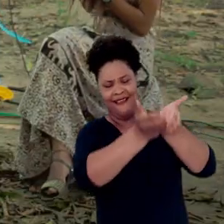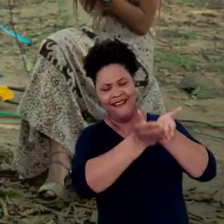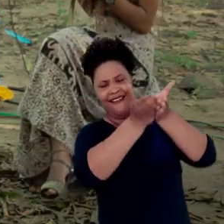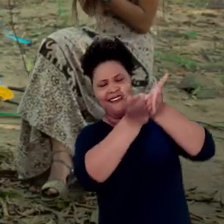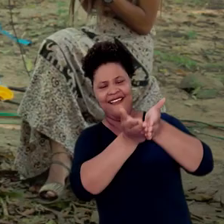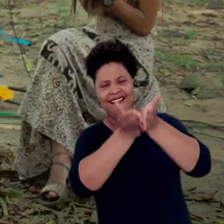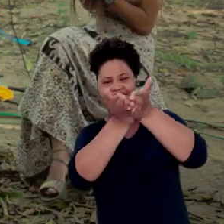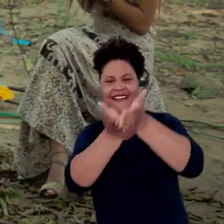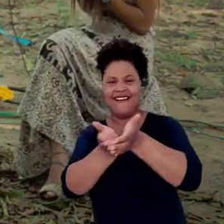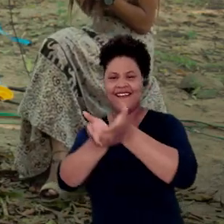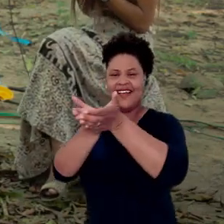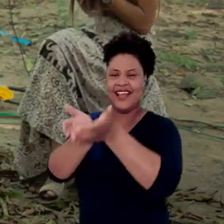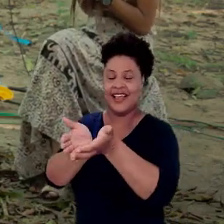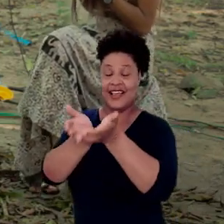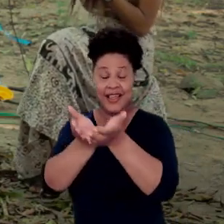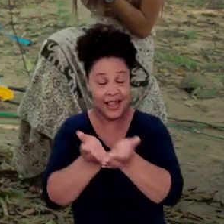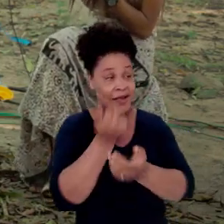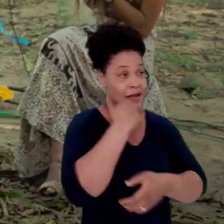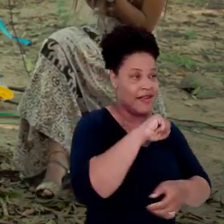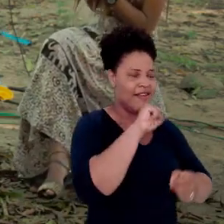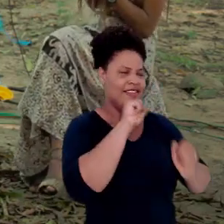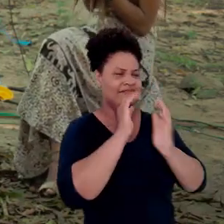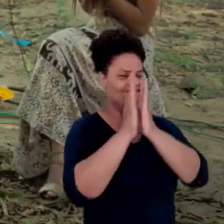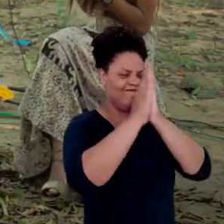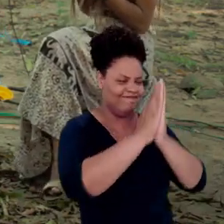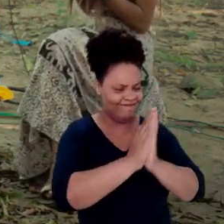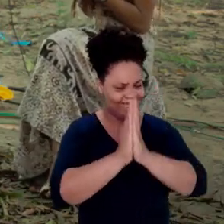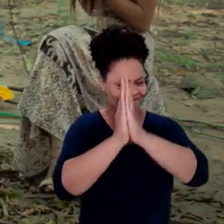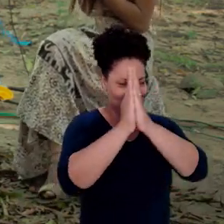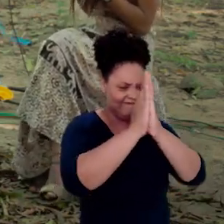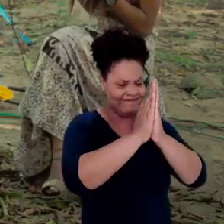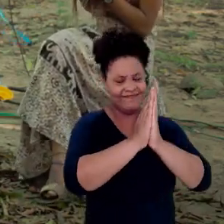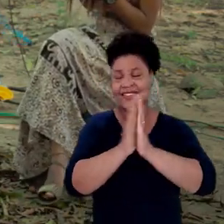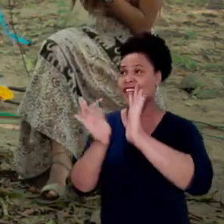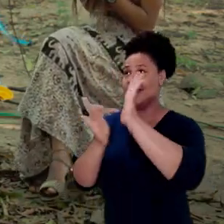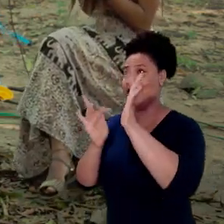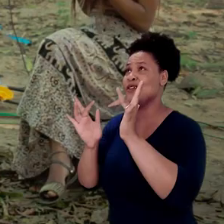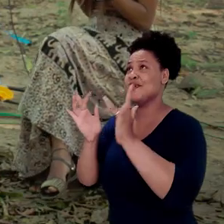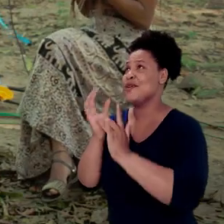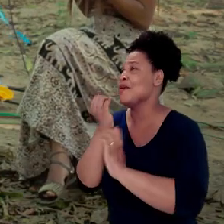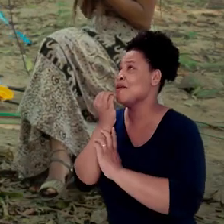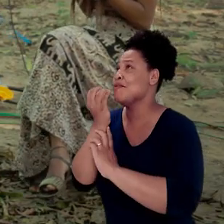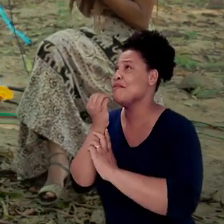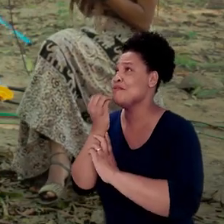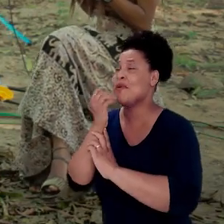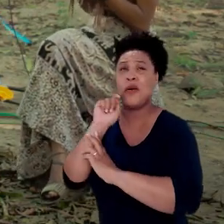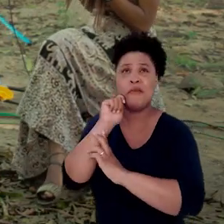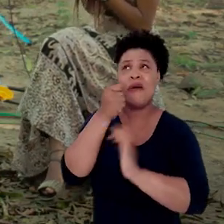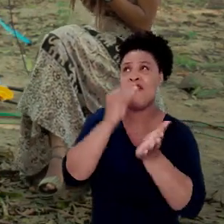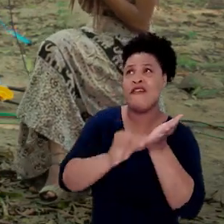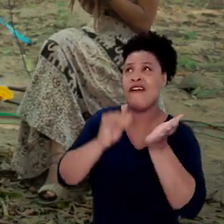já fazia sua prece. Com Jesus, não peixes faltaram pão,